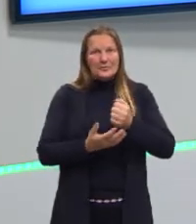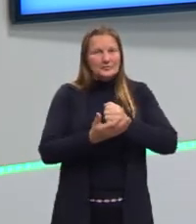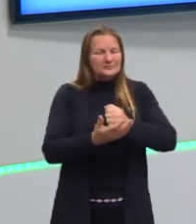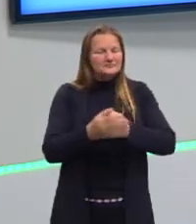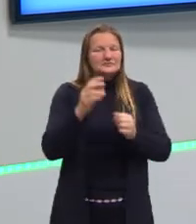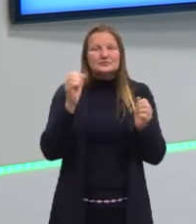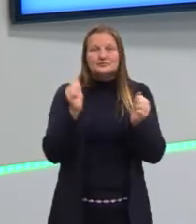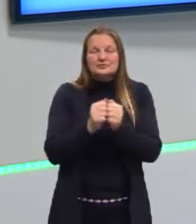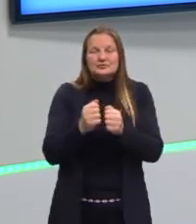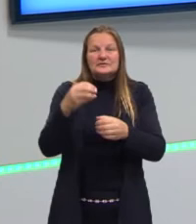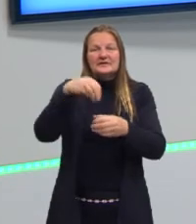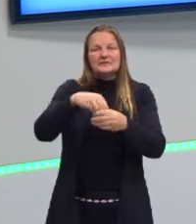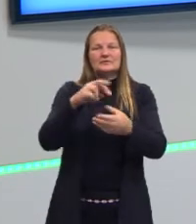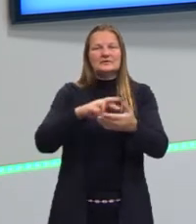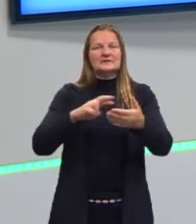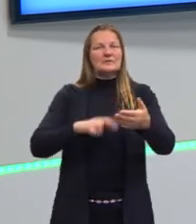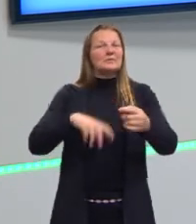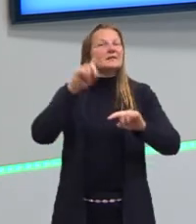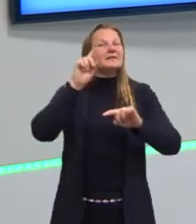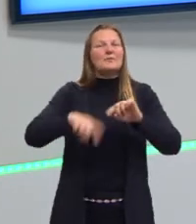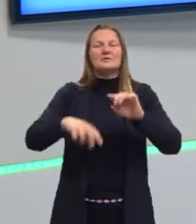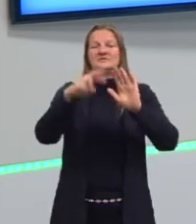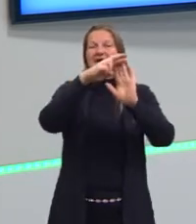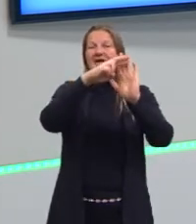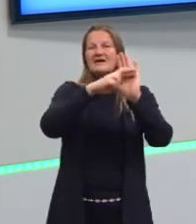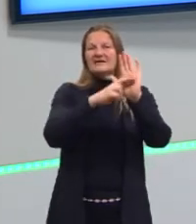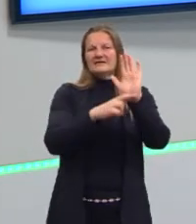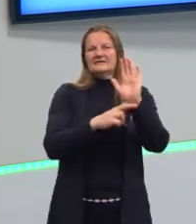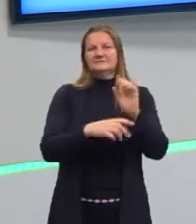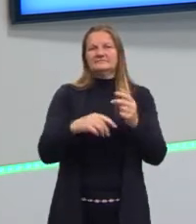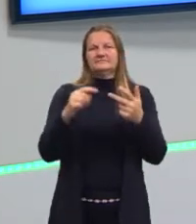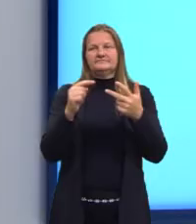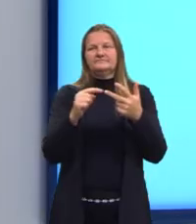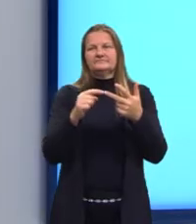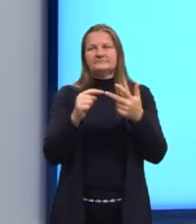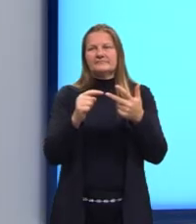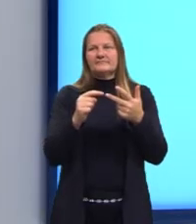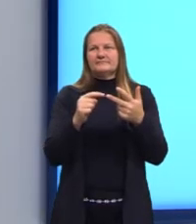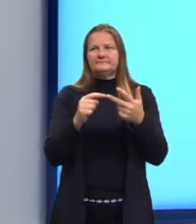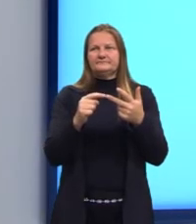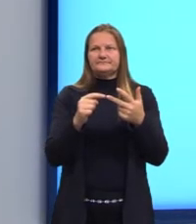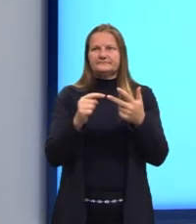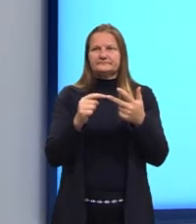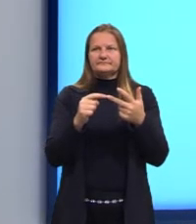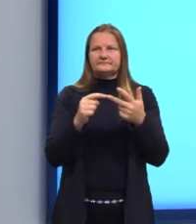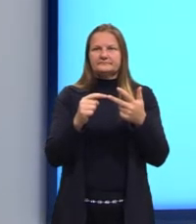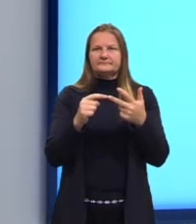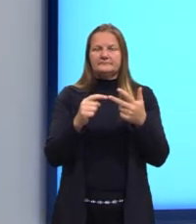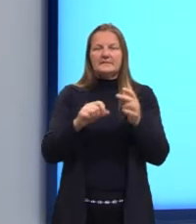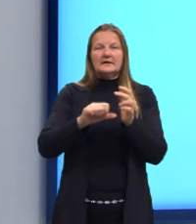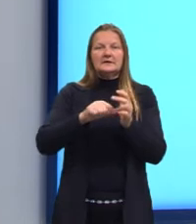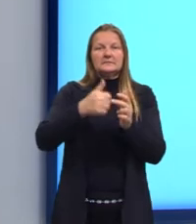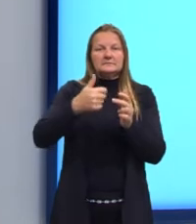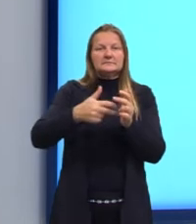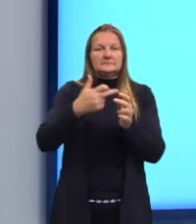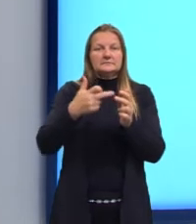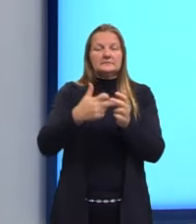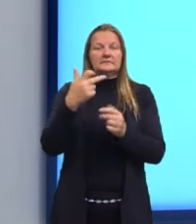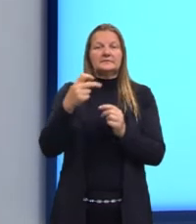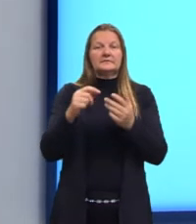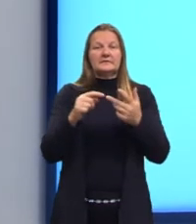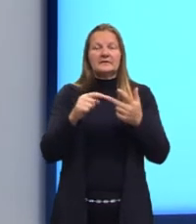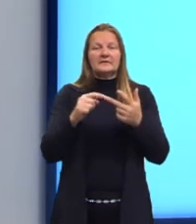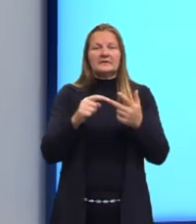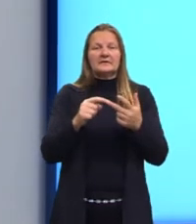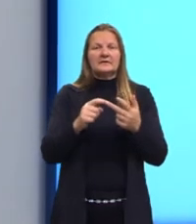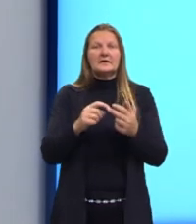redação não pode depois o que mais não pode ignorar os